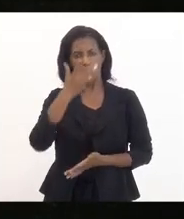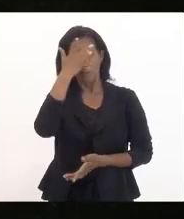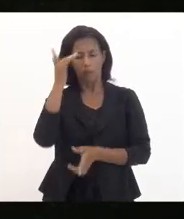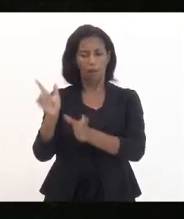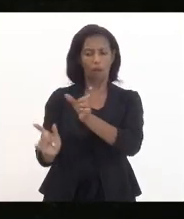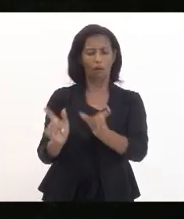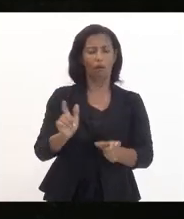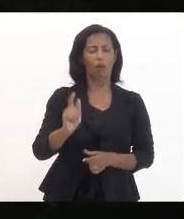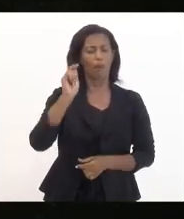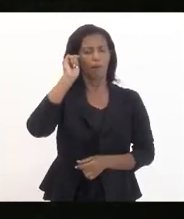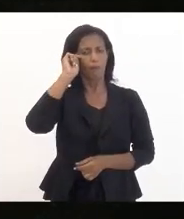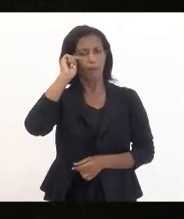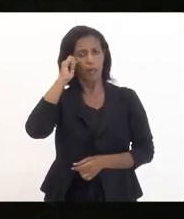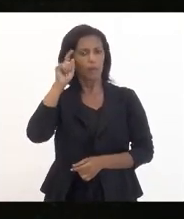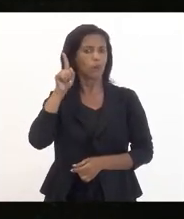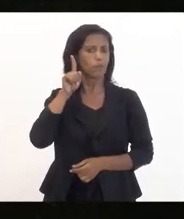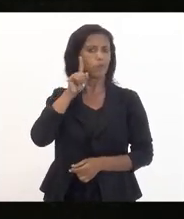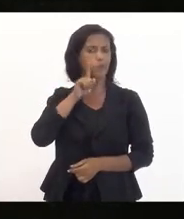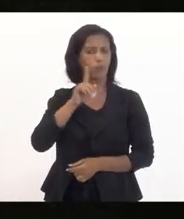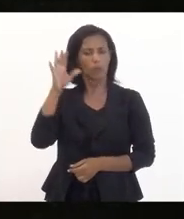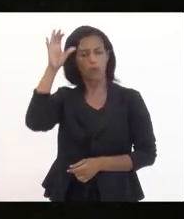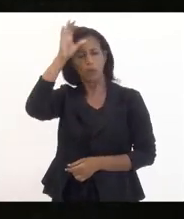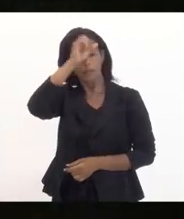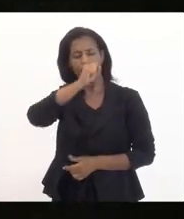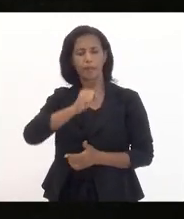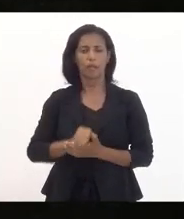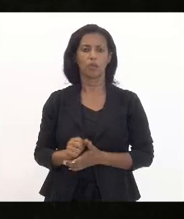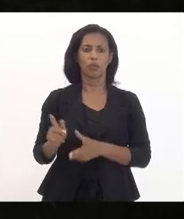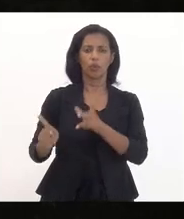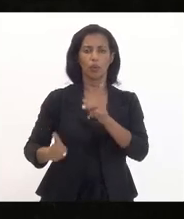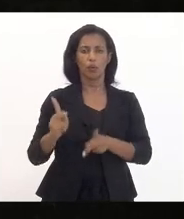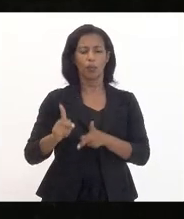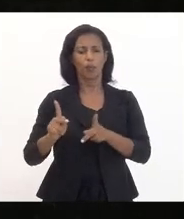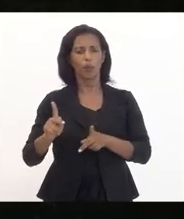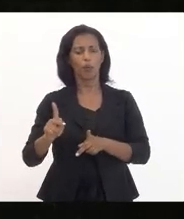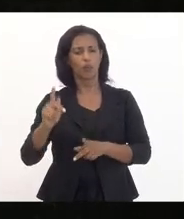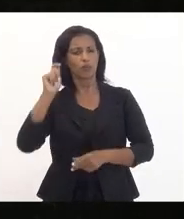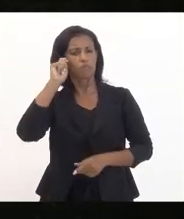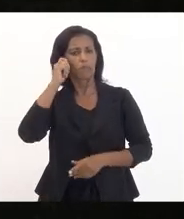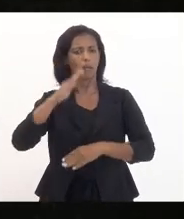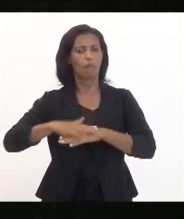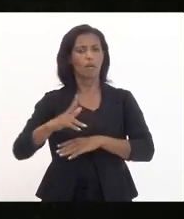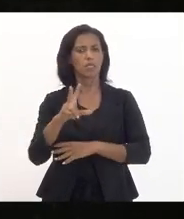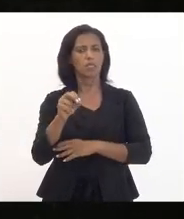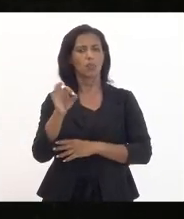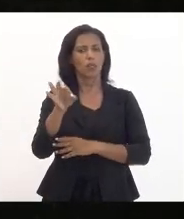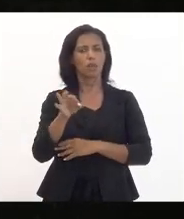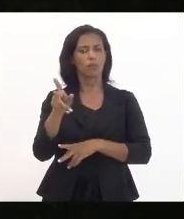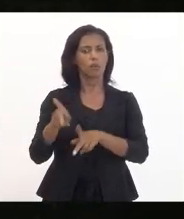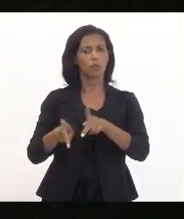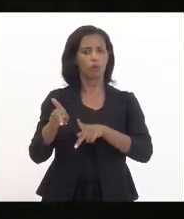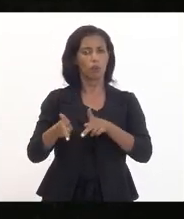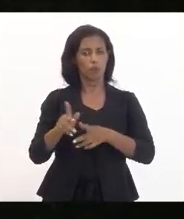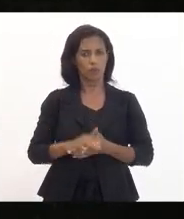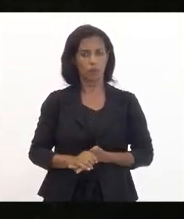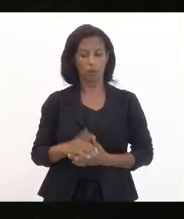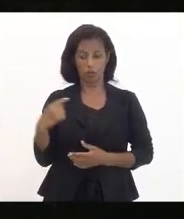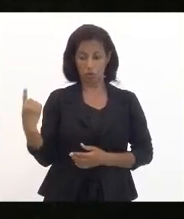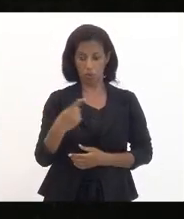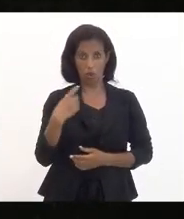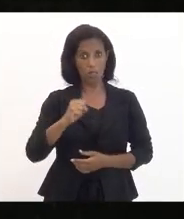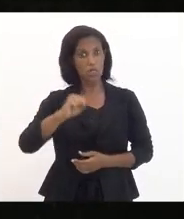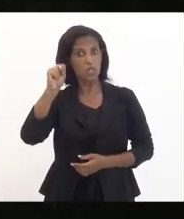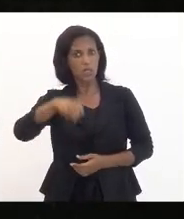pessoas pretas e pardas que compreendem o povo negro, que é mais de 50% dessa população. Nós,